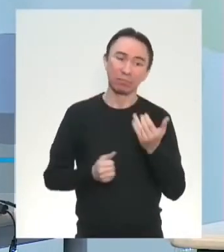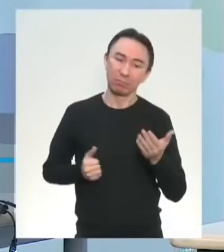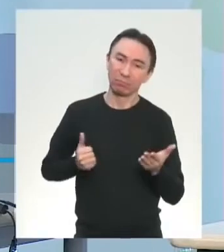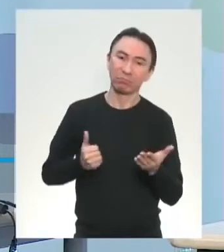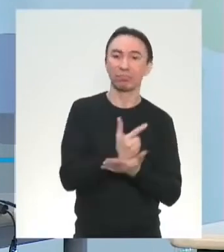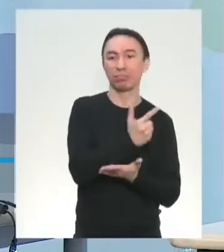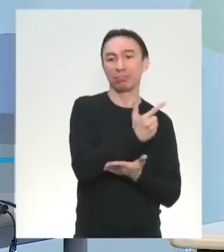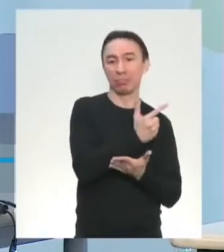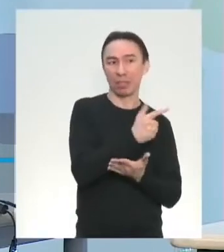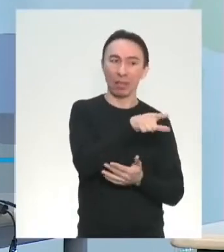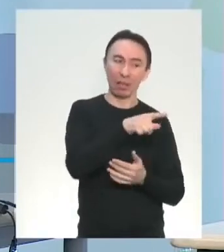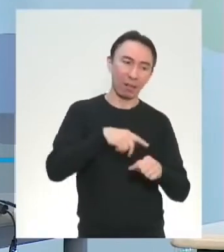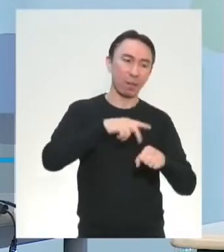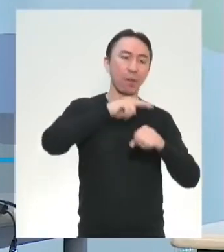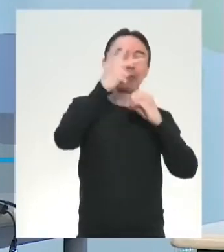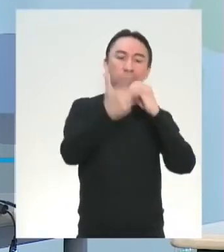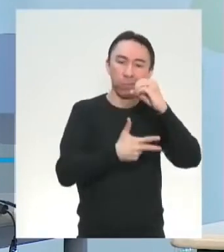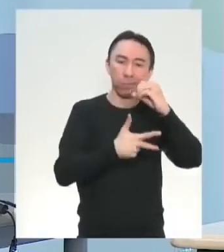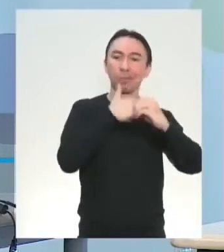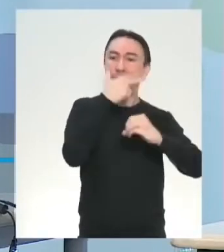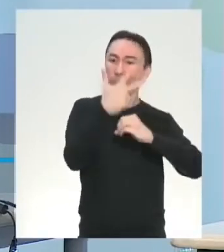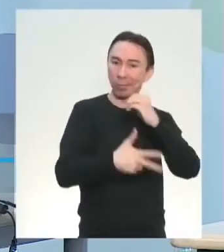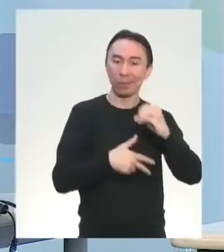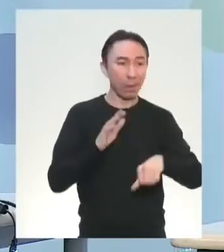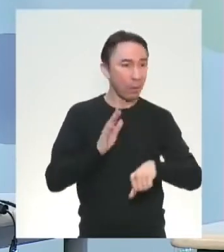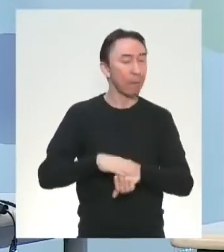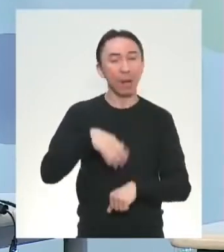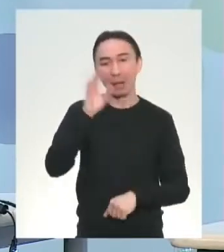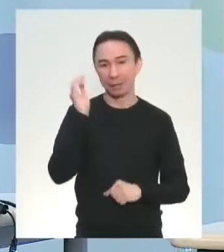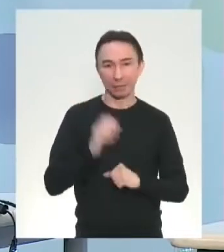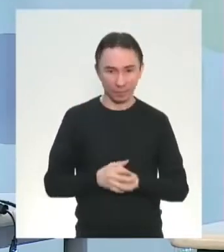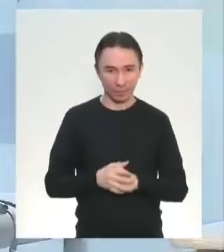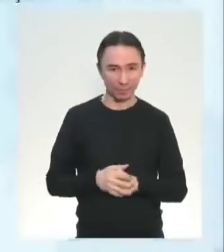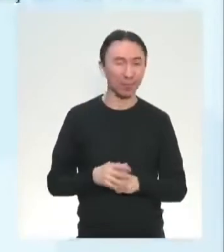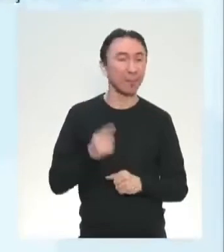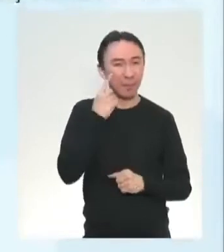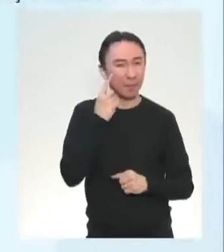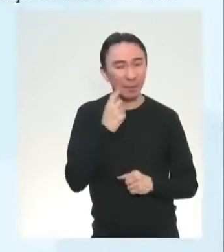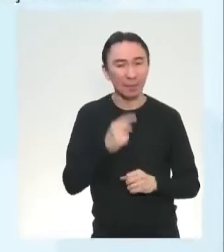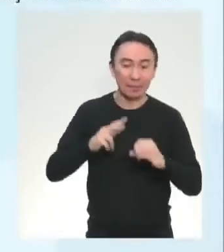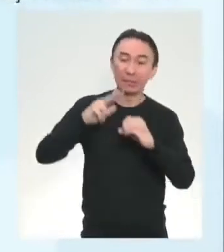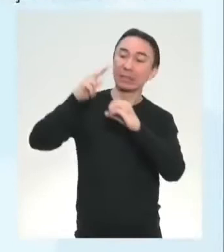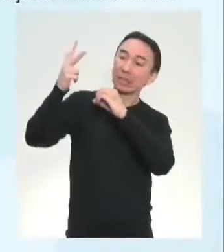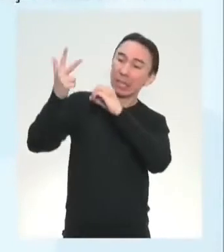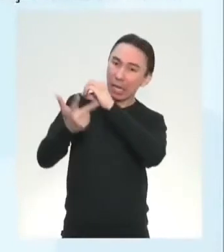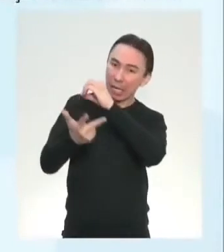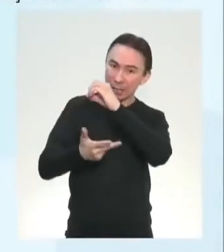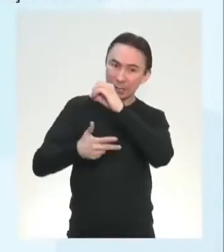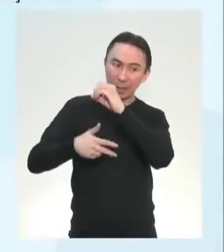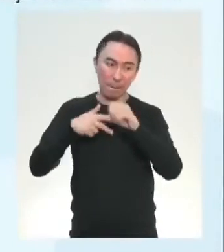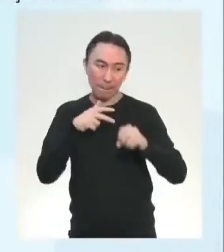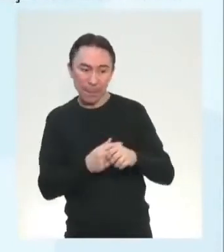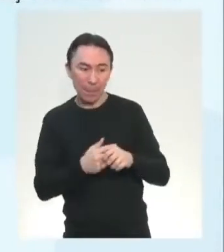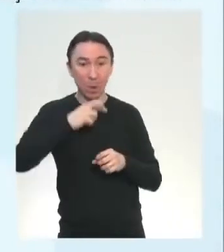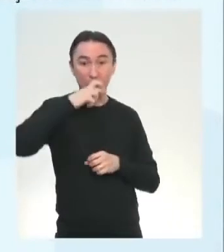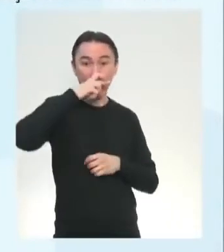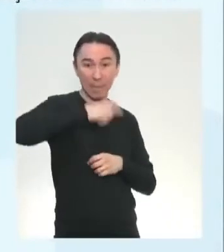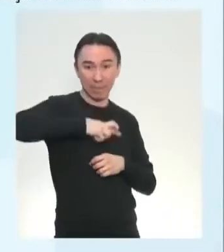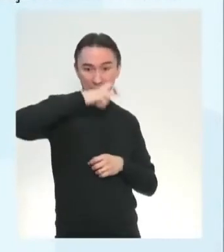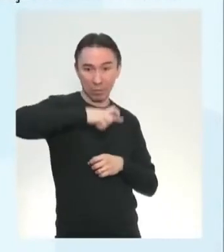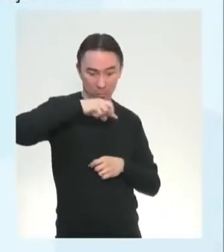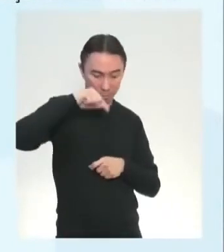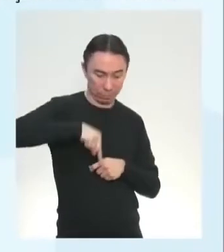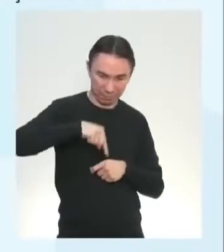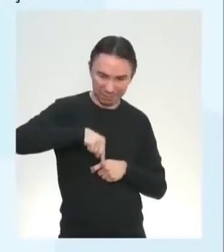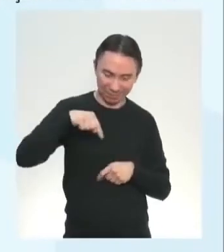de satélites. Tá? Vamos ver aí o que é os satélites de observação da Terra? Então vamos lá para a próxima tela. Os satélites